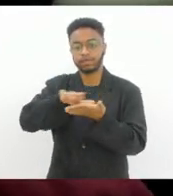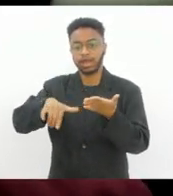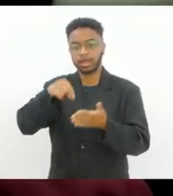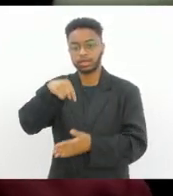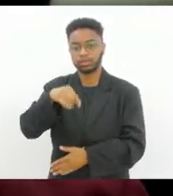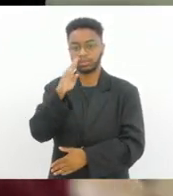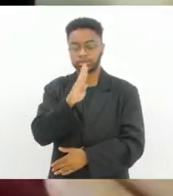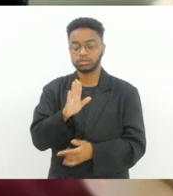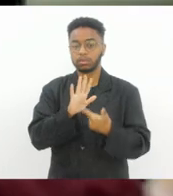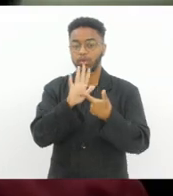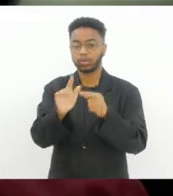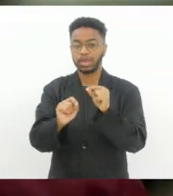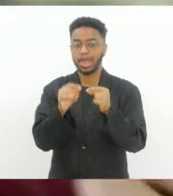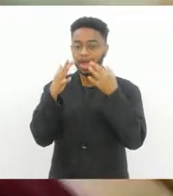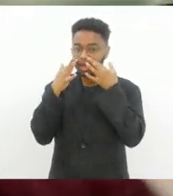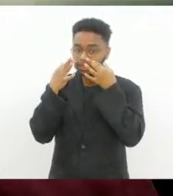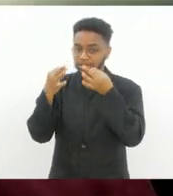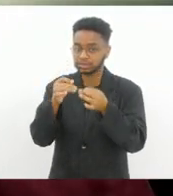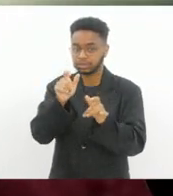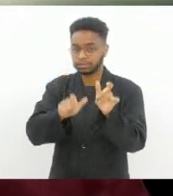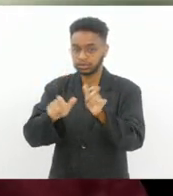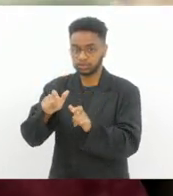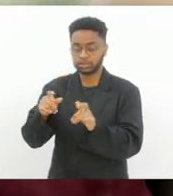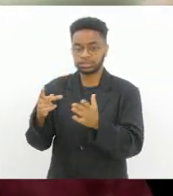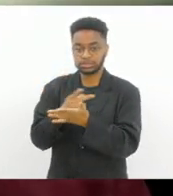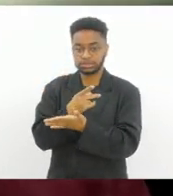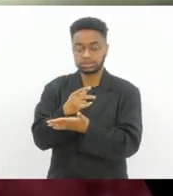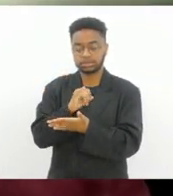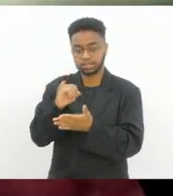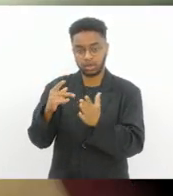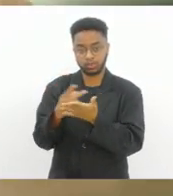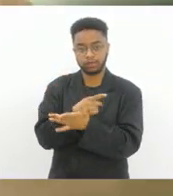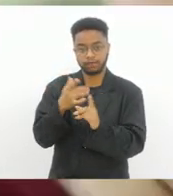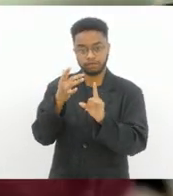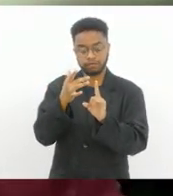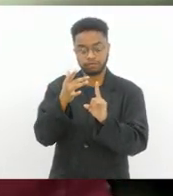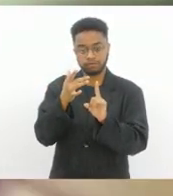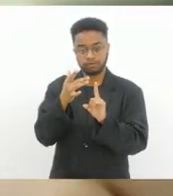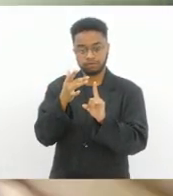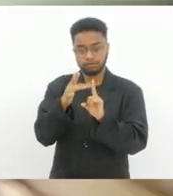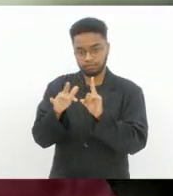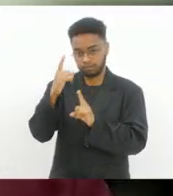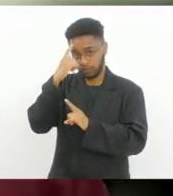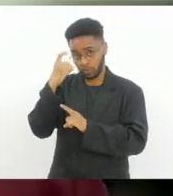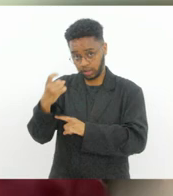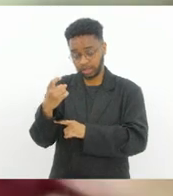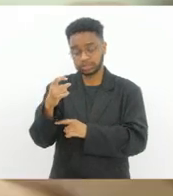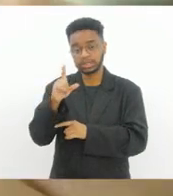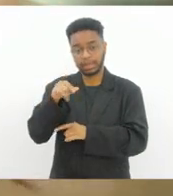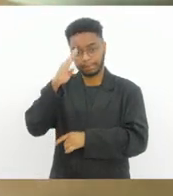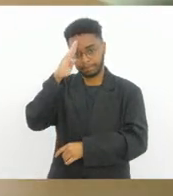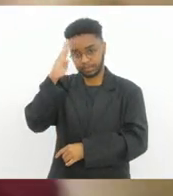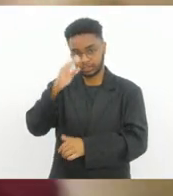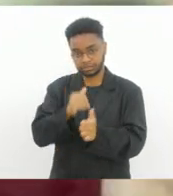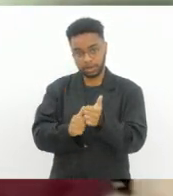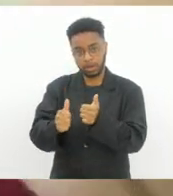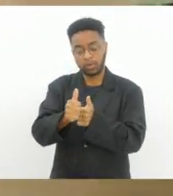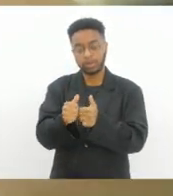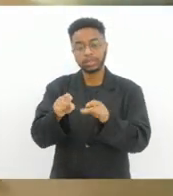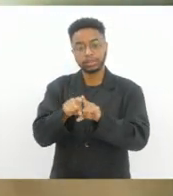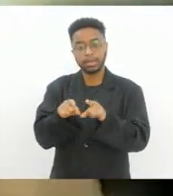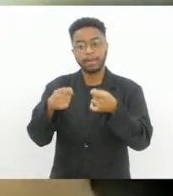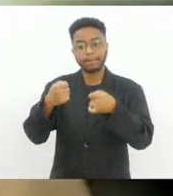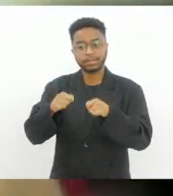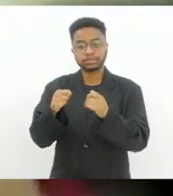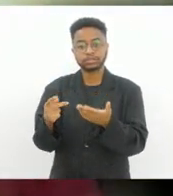atenção à vítima, às vítimas de violência é prioridade para todos os serviços, não só de saúde. E ela deve ser feita